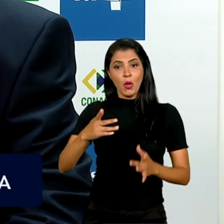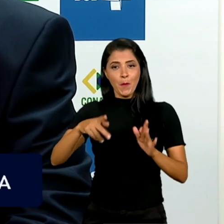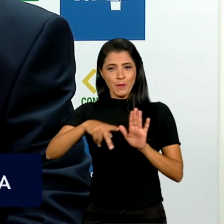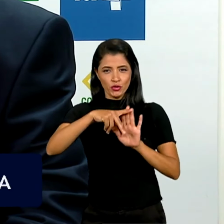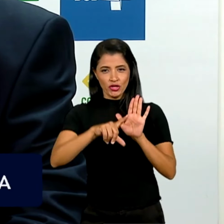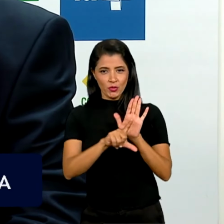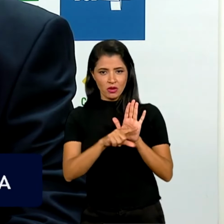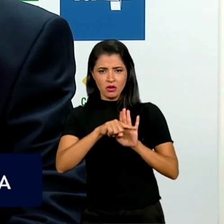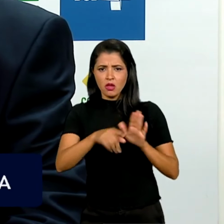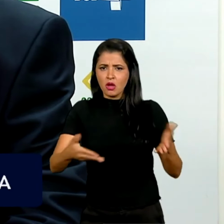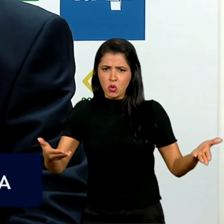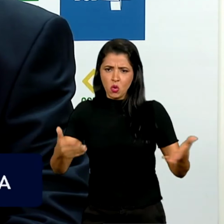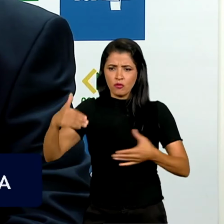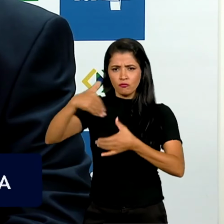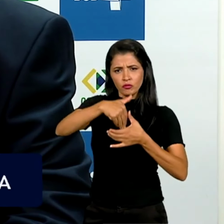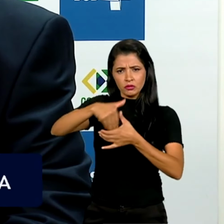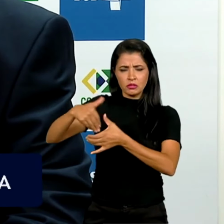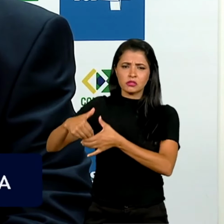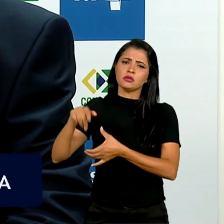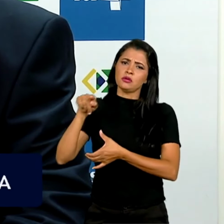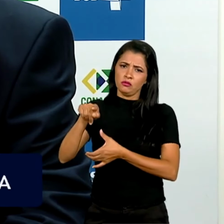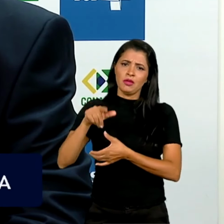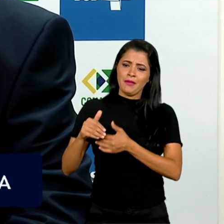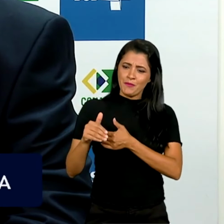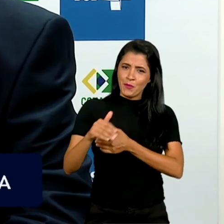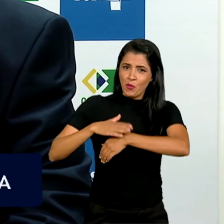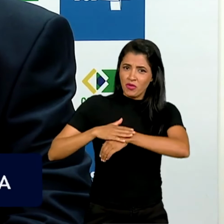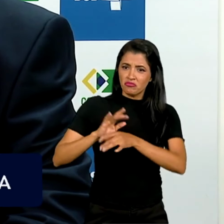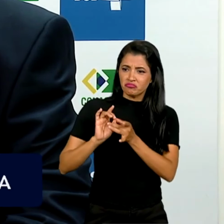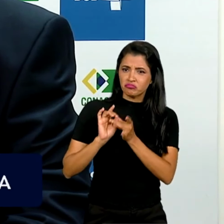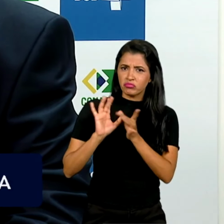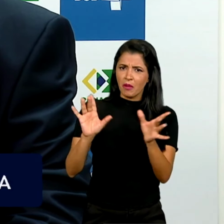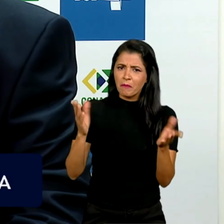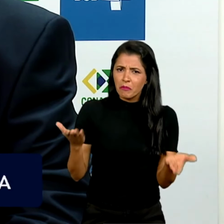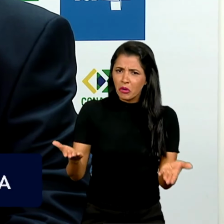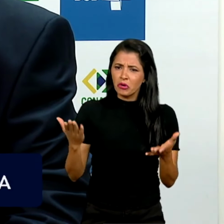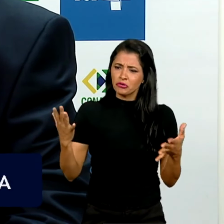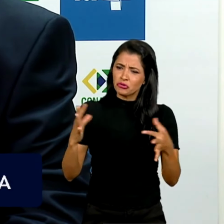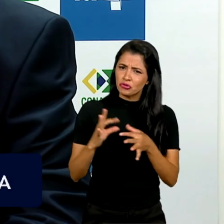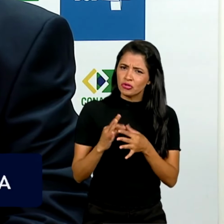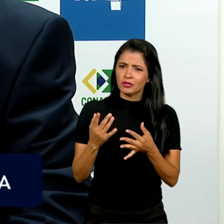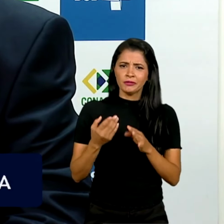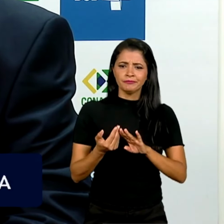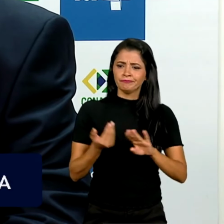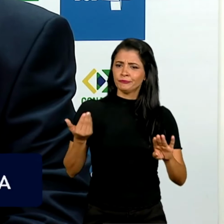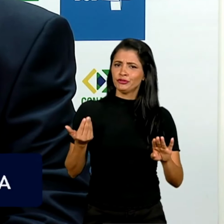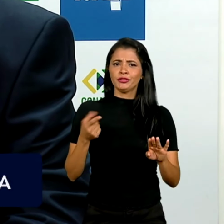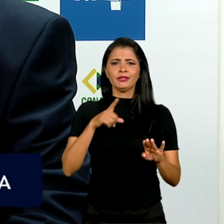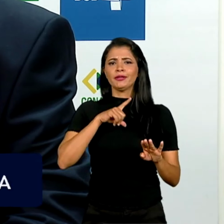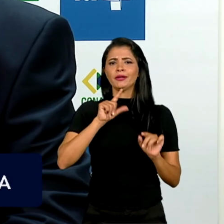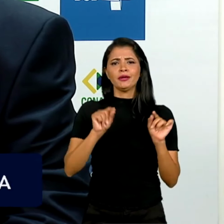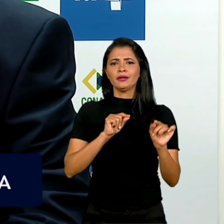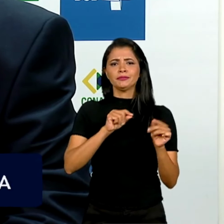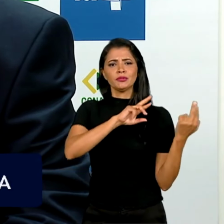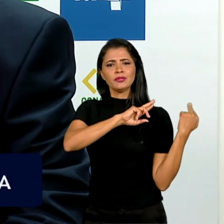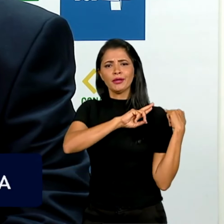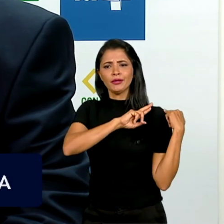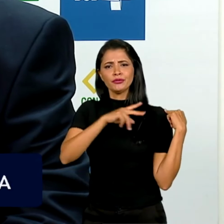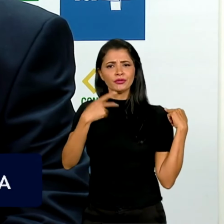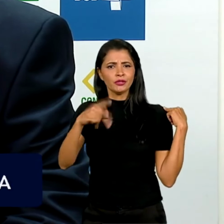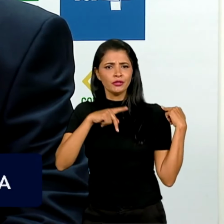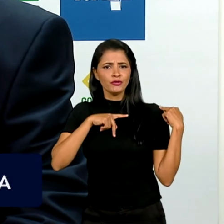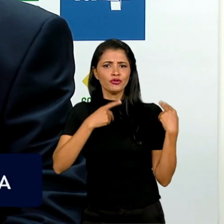de lei, né, que está em votação, a partir do momento que permite à União desvincular sua responsabilidade